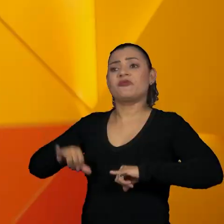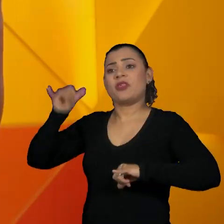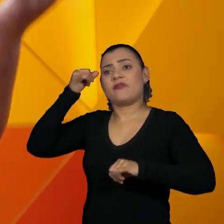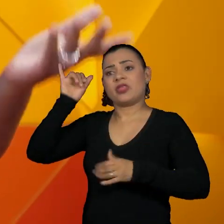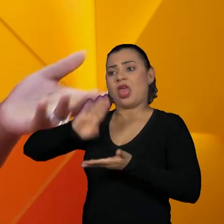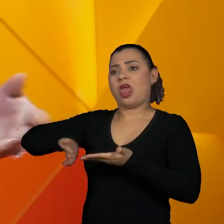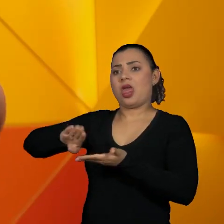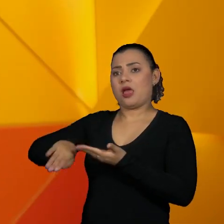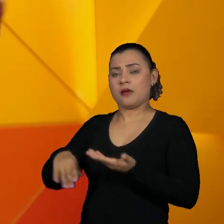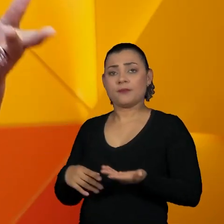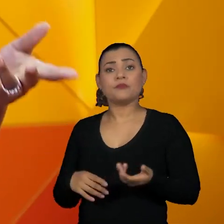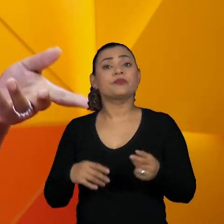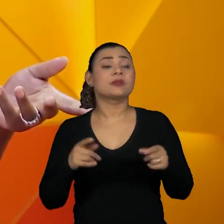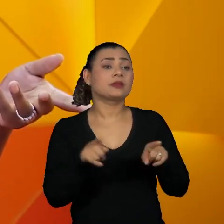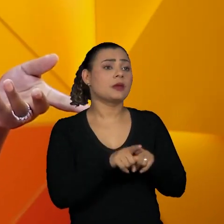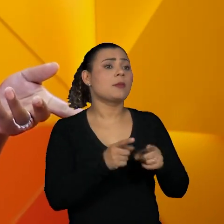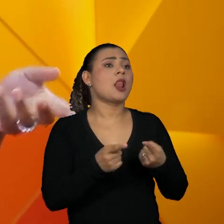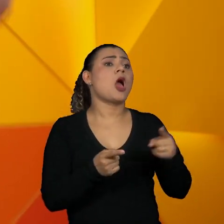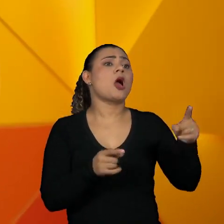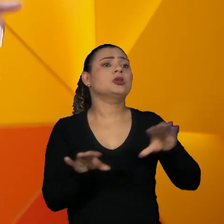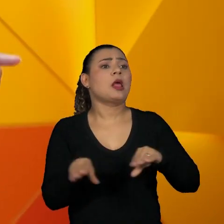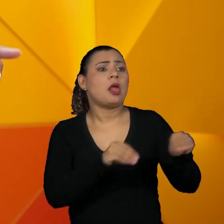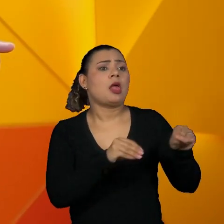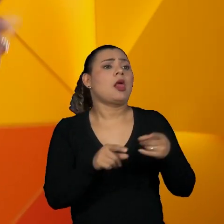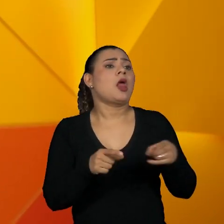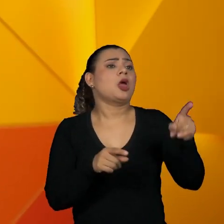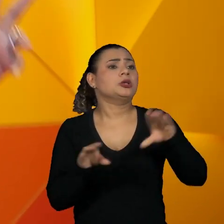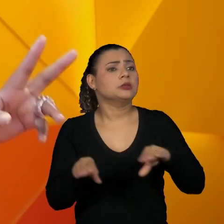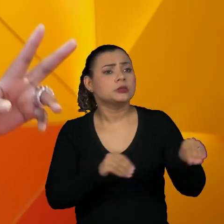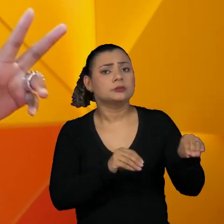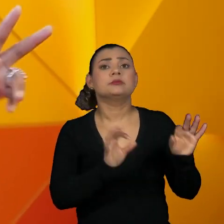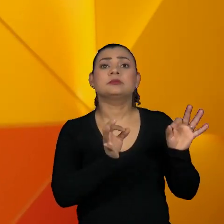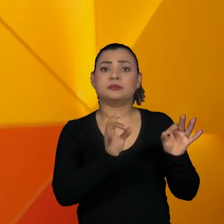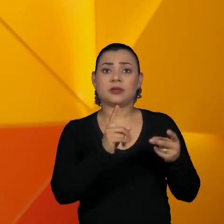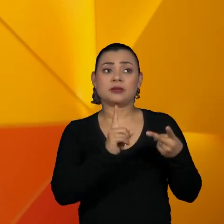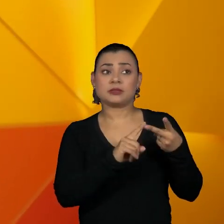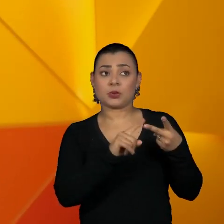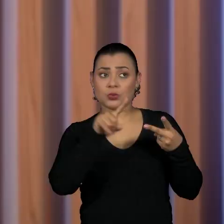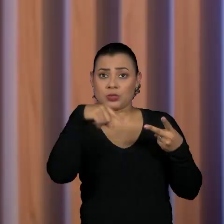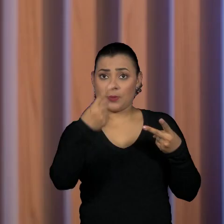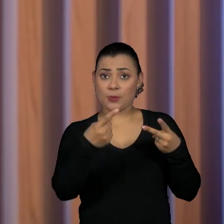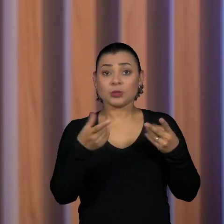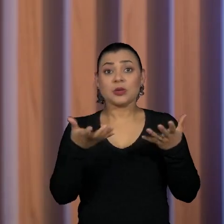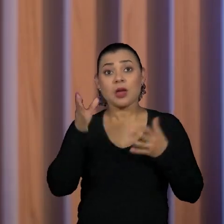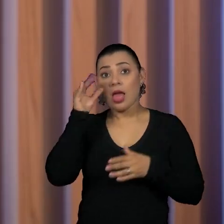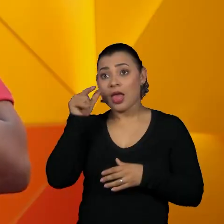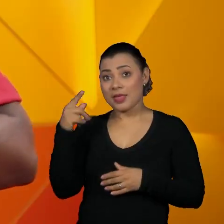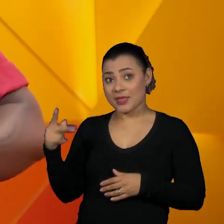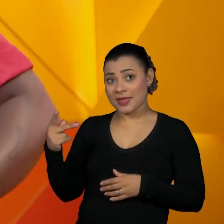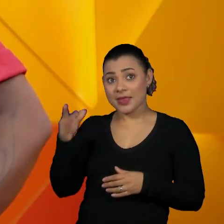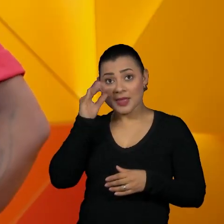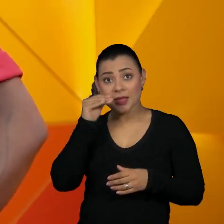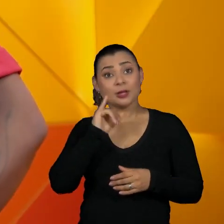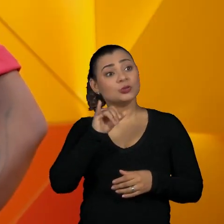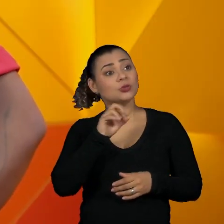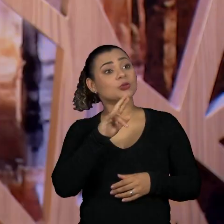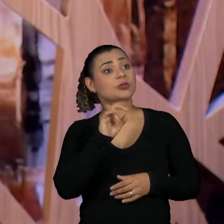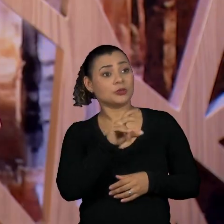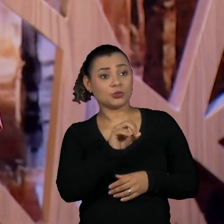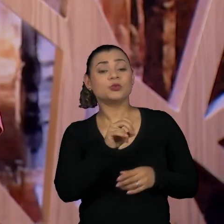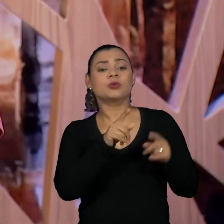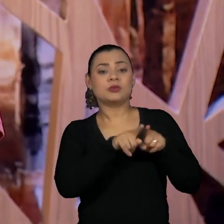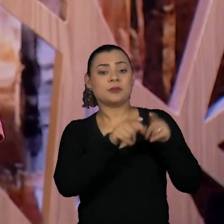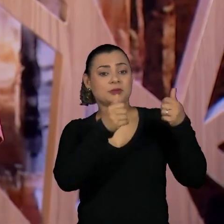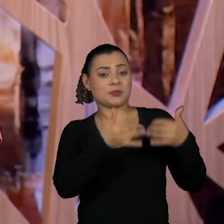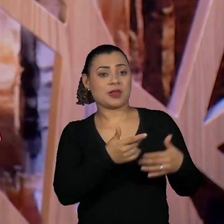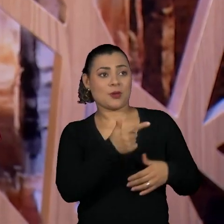que ir para mais longe, cada vez mais longe, Exato. Né? Você disse que ia citar dois, mas eu vou deixar o seu segundo para depois, que eu quero Então tá ouvir certo. o Juninho trazer um. Eu